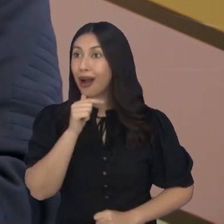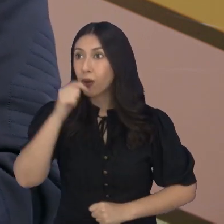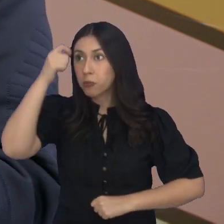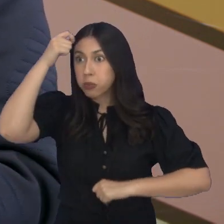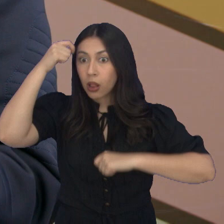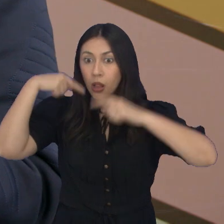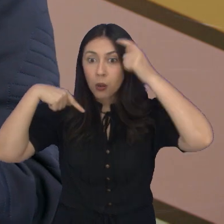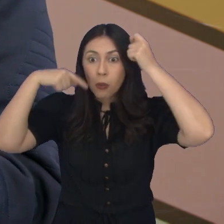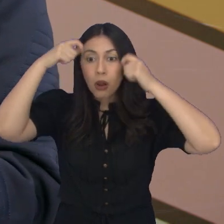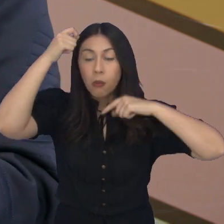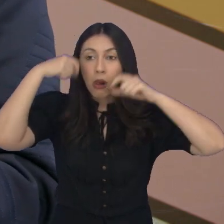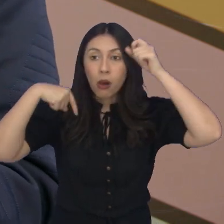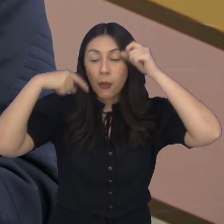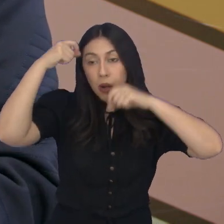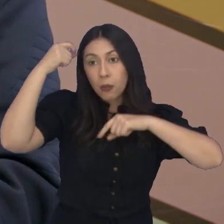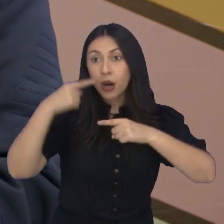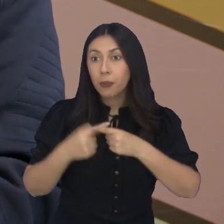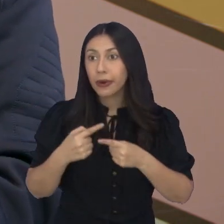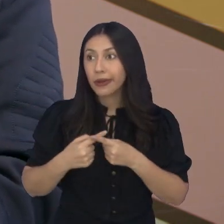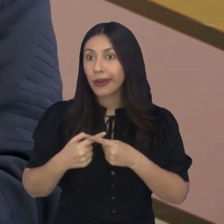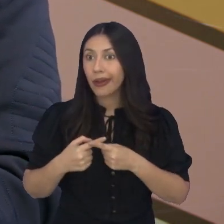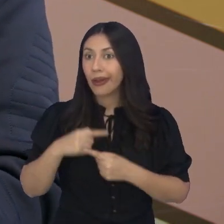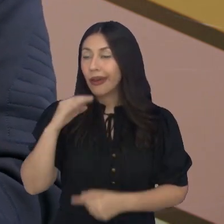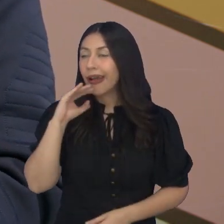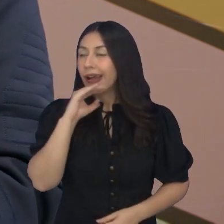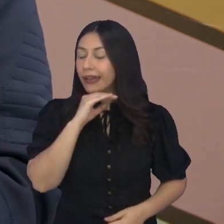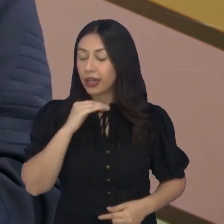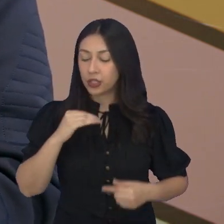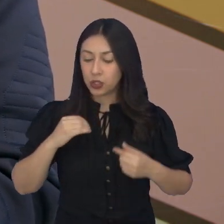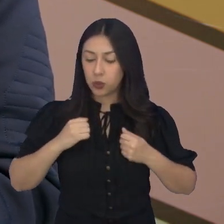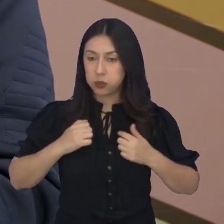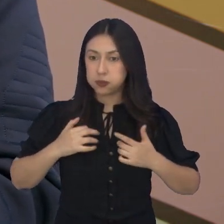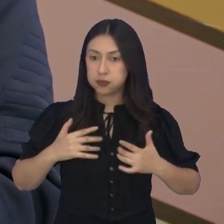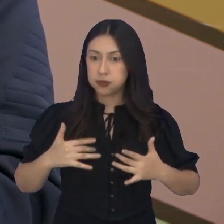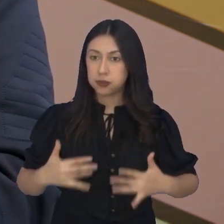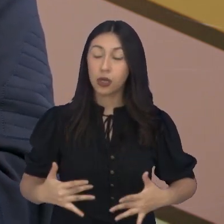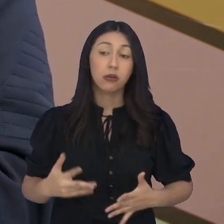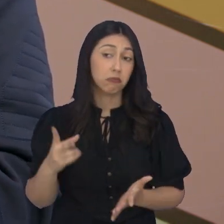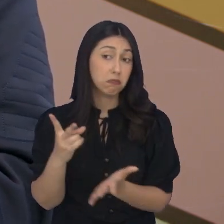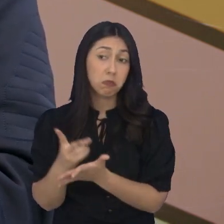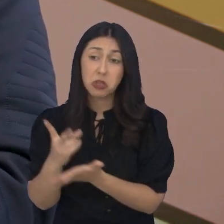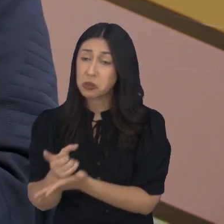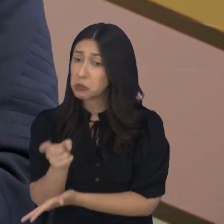está controlando a temperatura do corpo dela, né? Isso independente seja no frio ou no